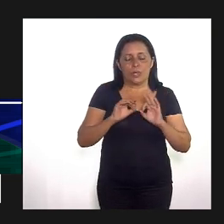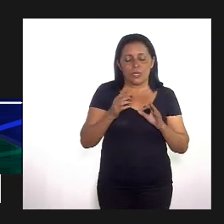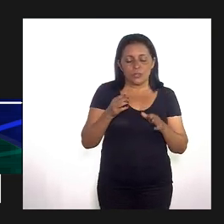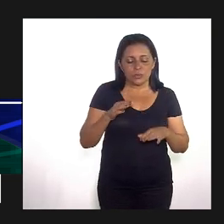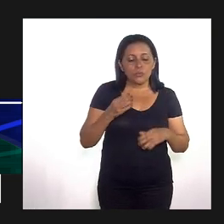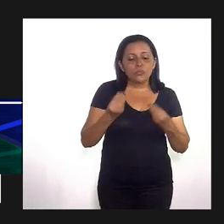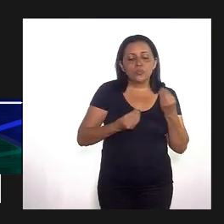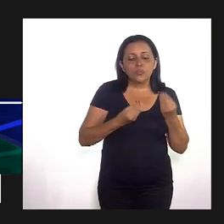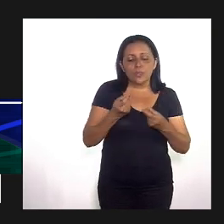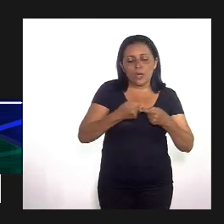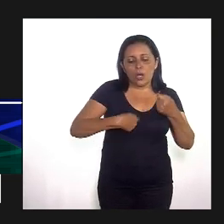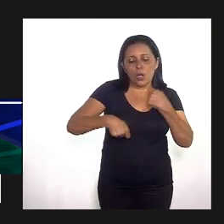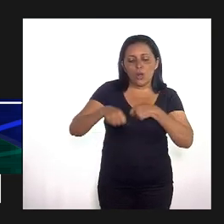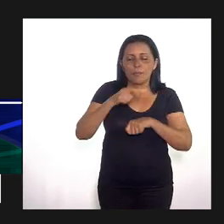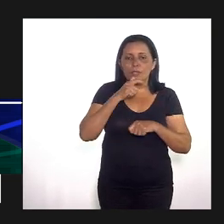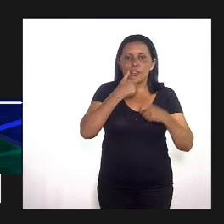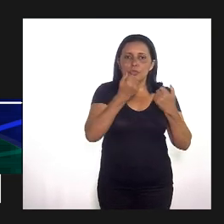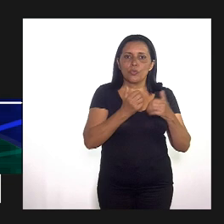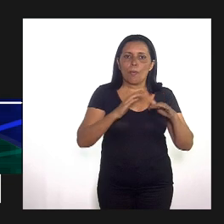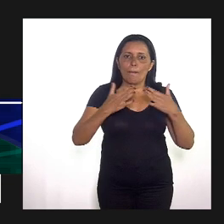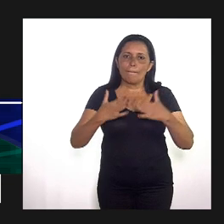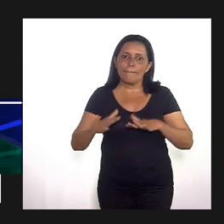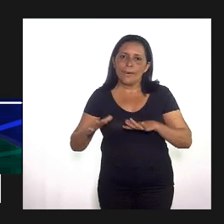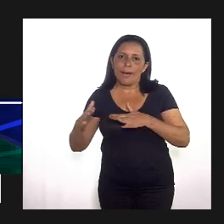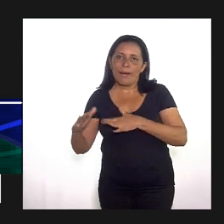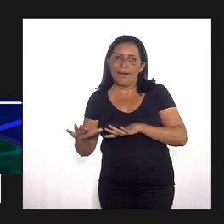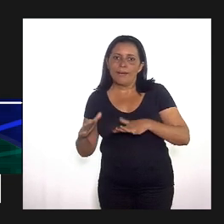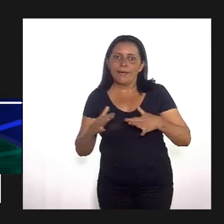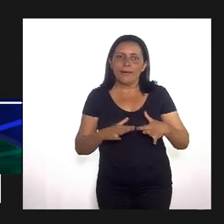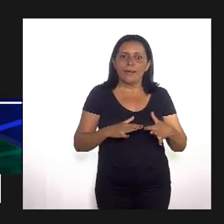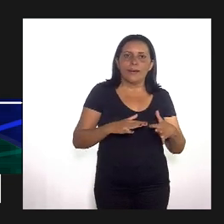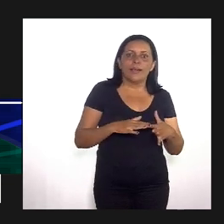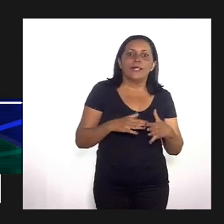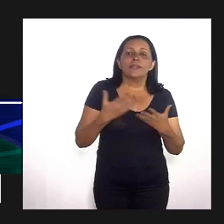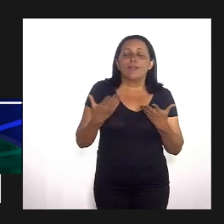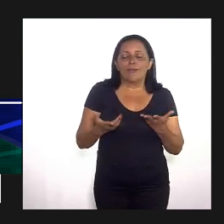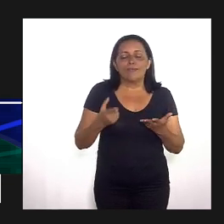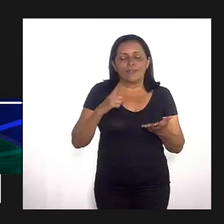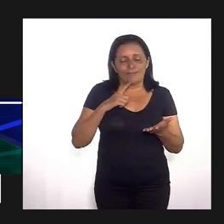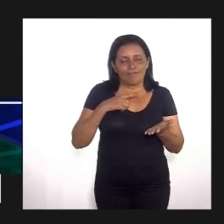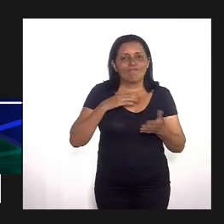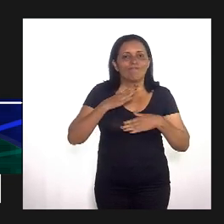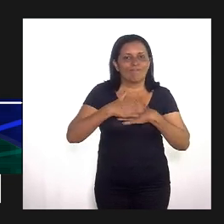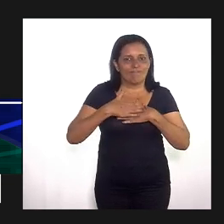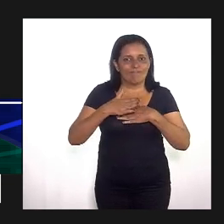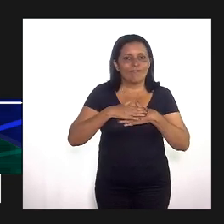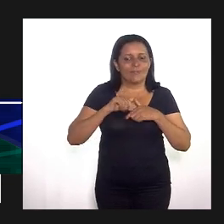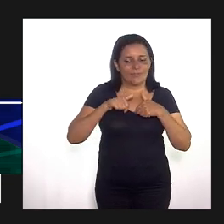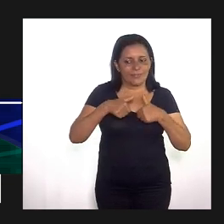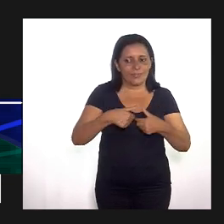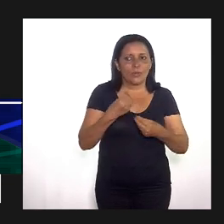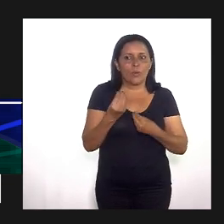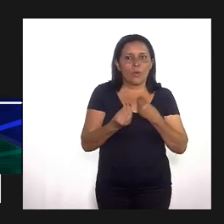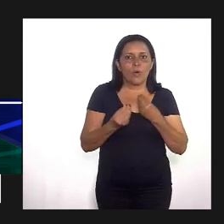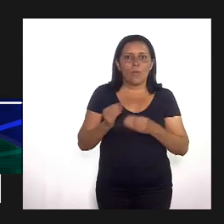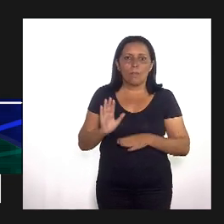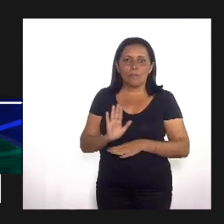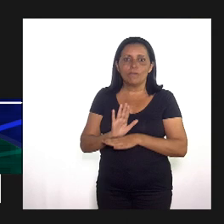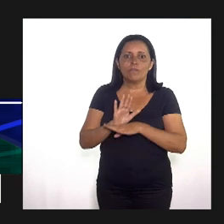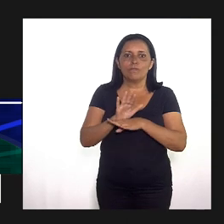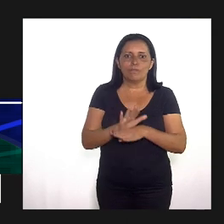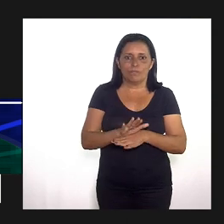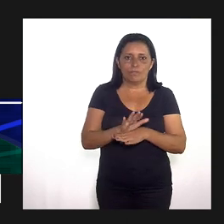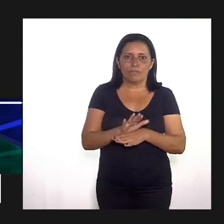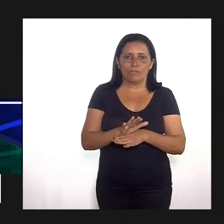do mar. Nós saímos de lá com vários deveres de casa, né, na intenção de contribuir para